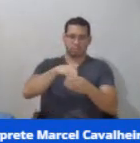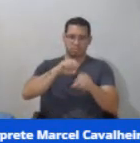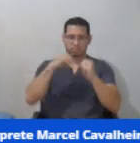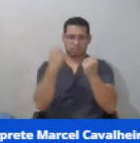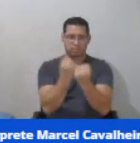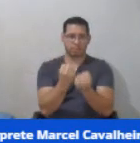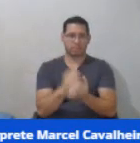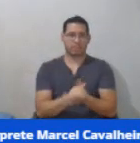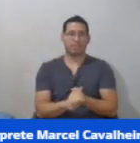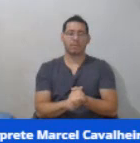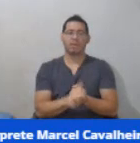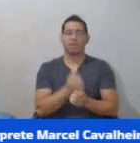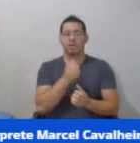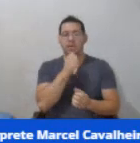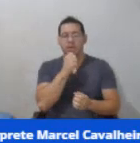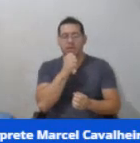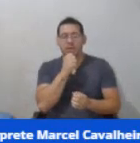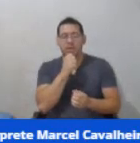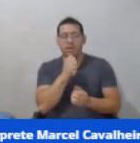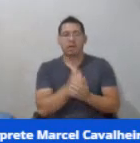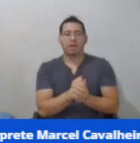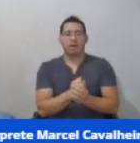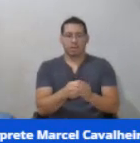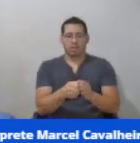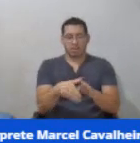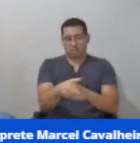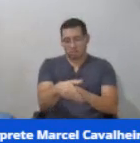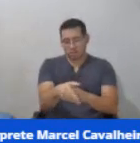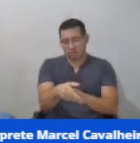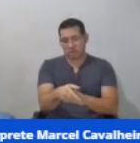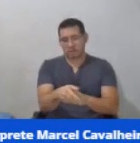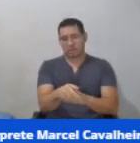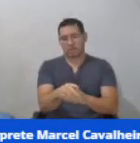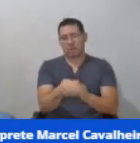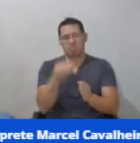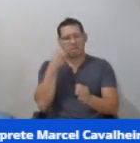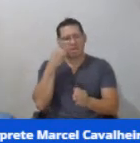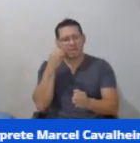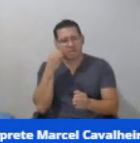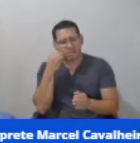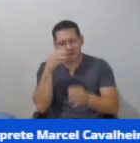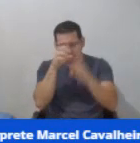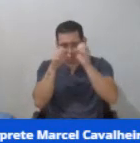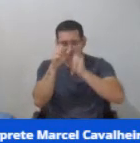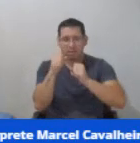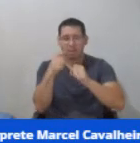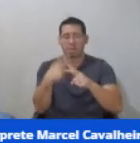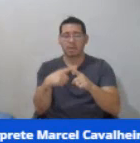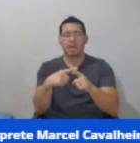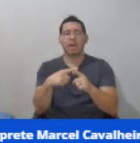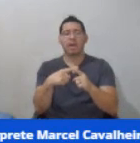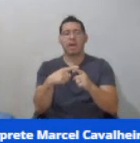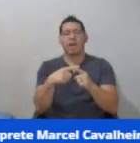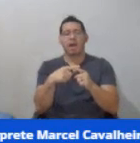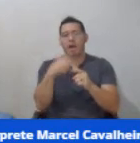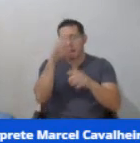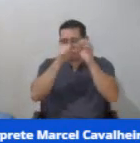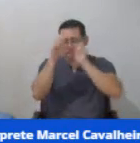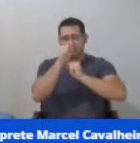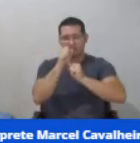orienta-se a oferecer experiências educativas capazes de desenvolver processos de aprendizagem